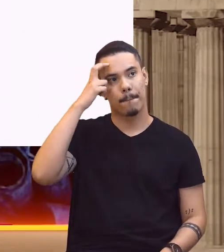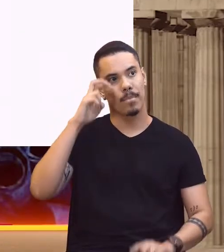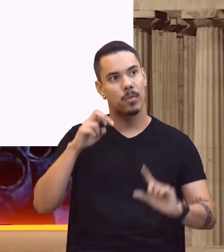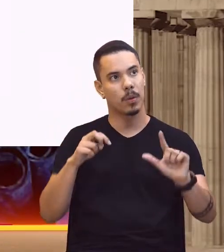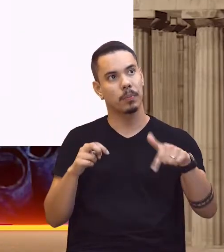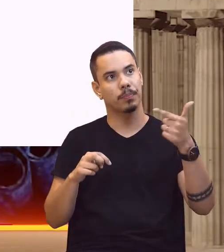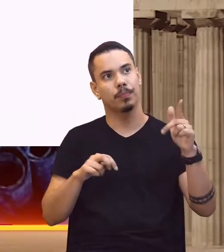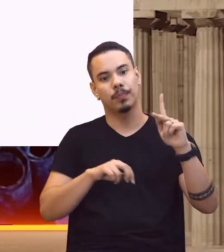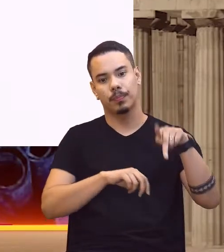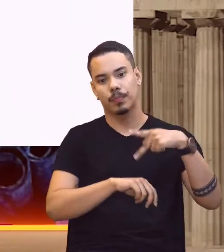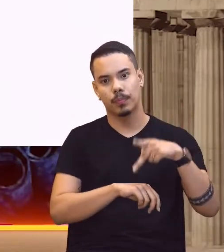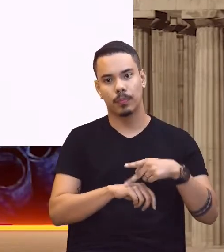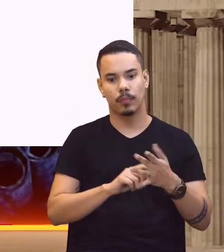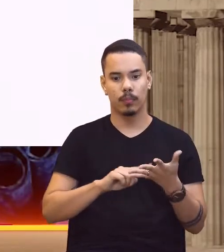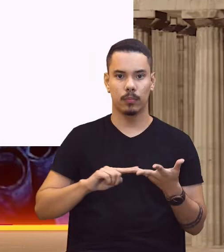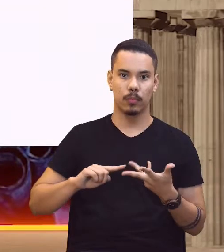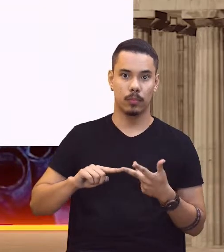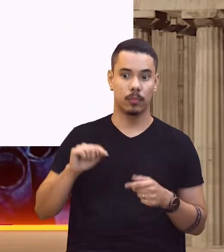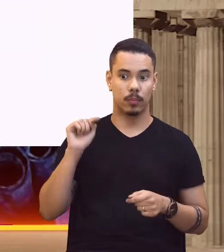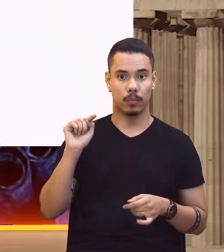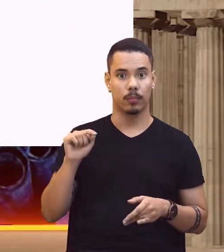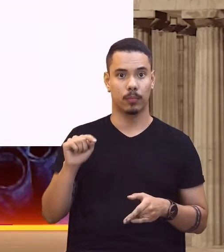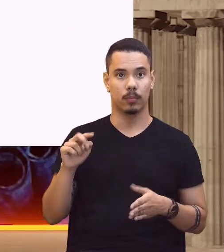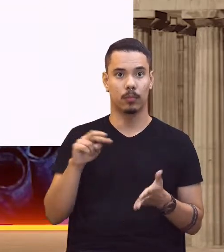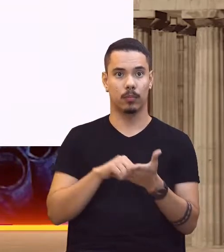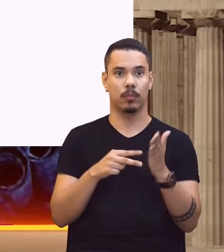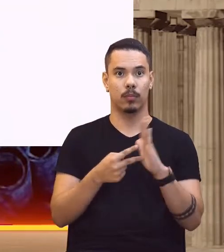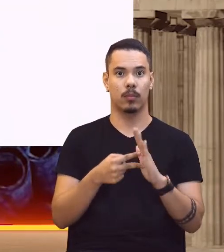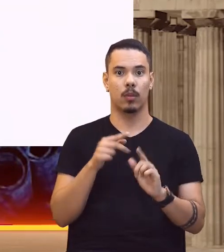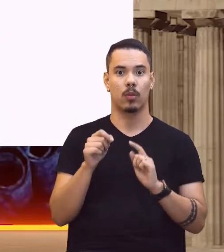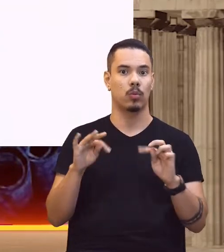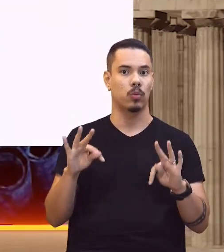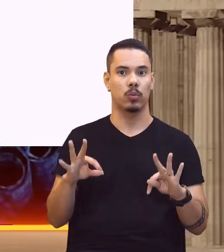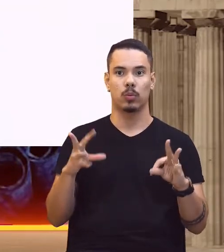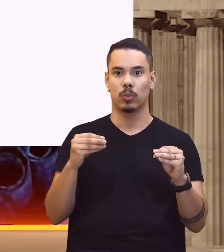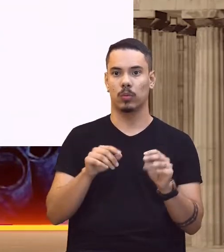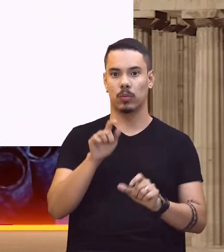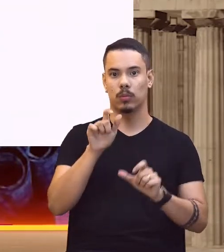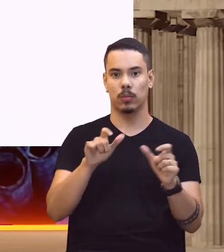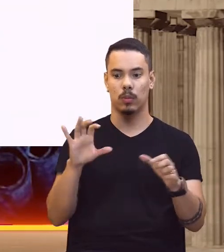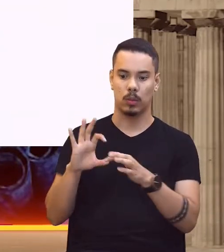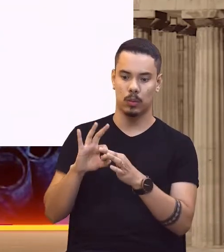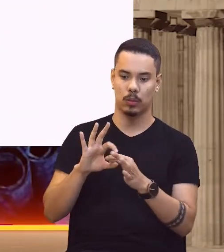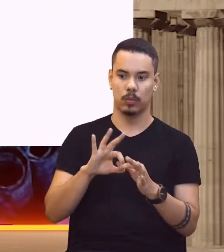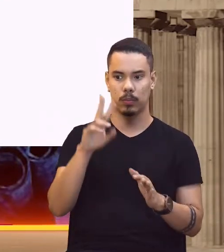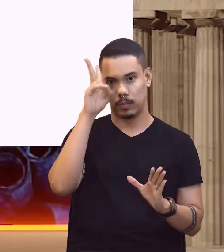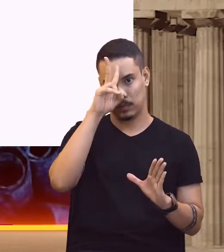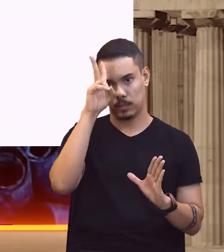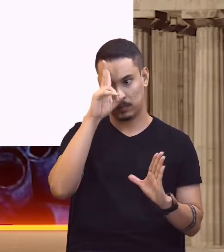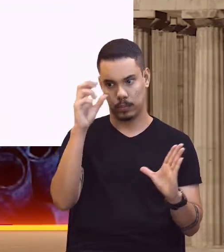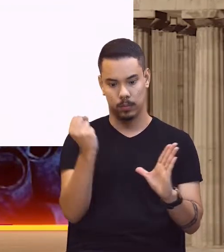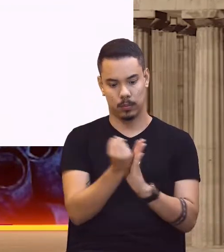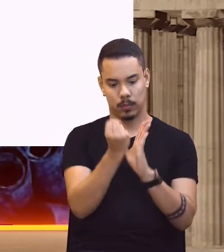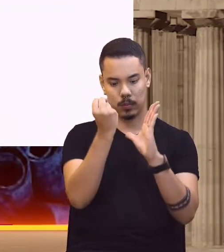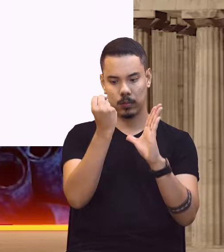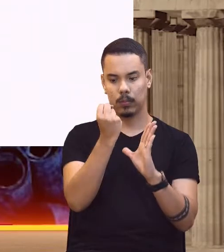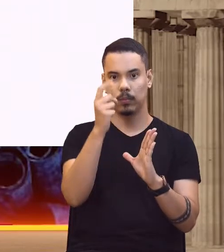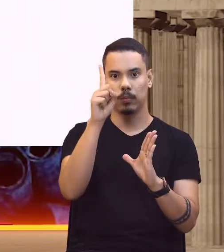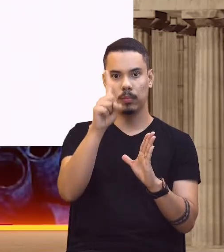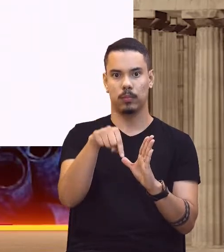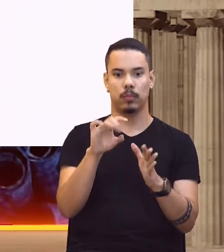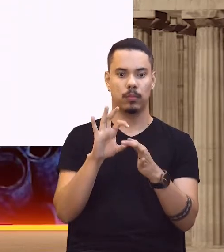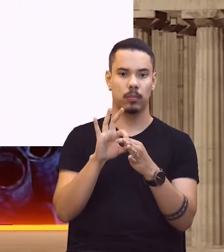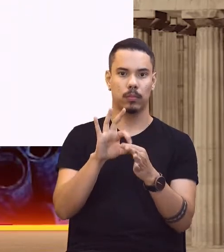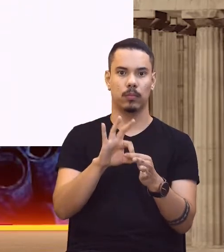nações. E isso faz com que ali todo aquele contexto histórico da época é um contexto de